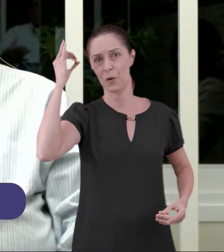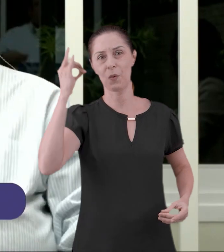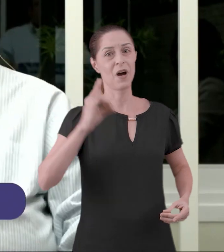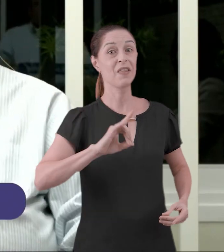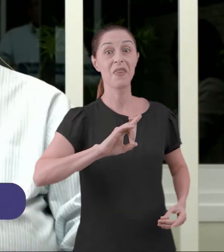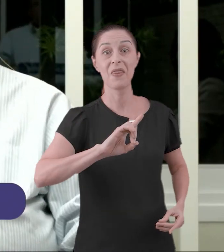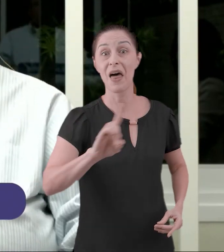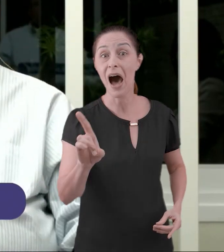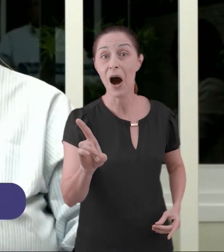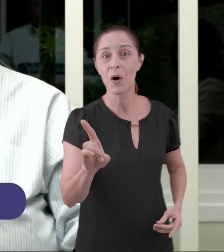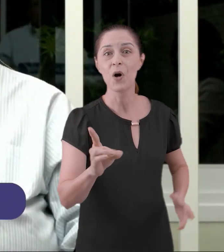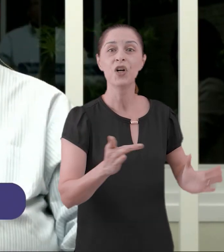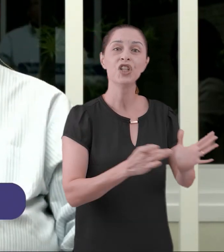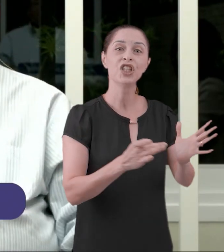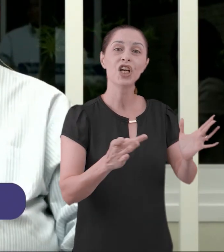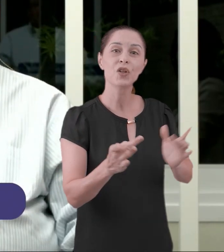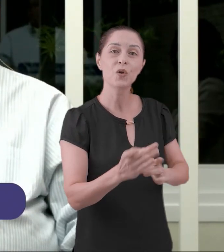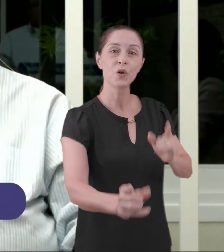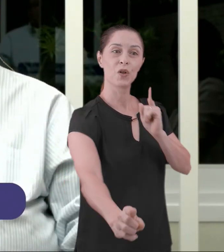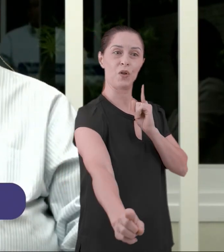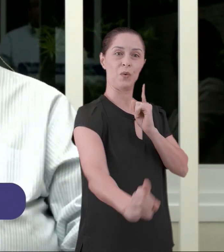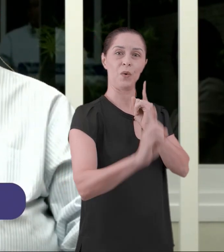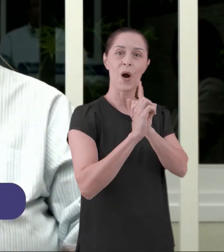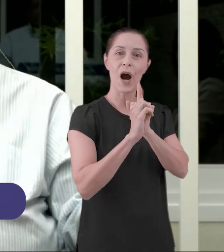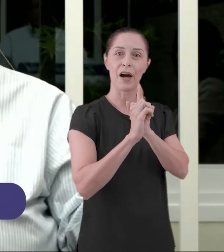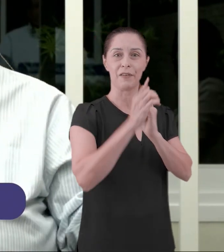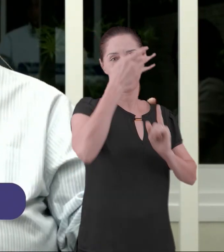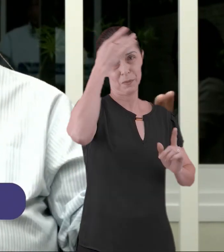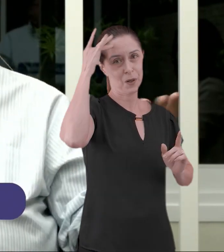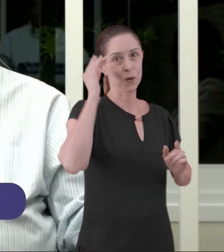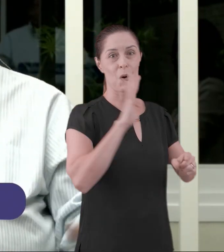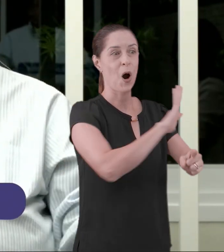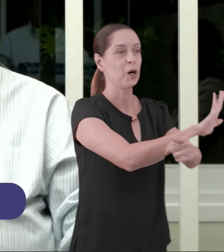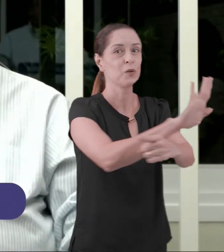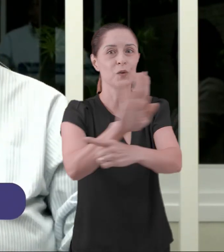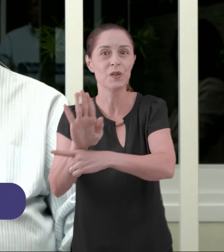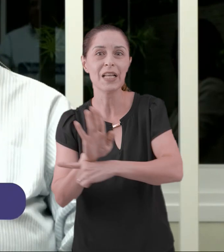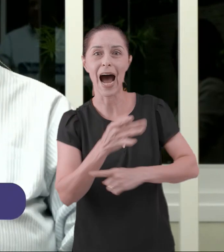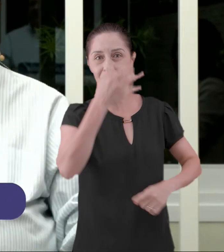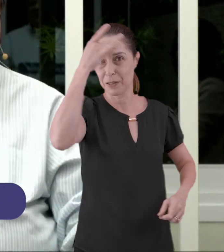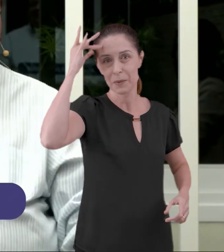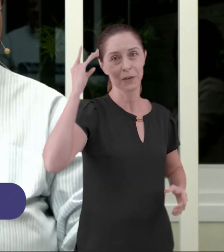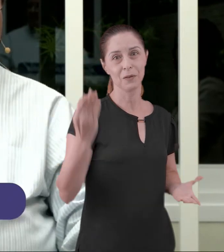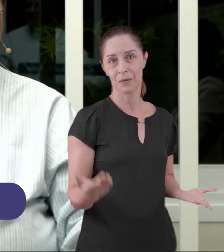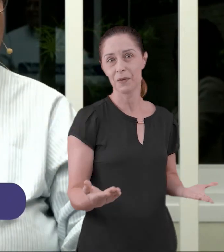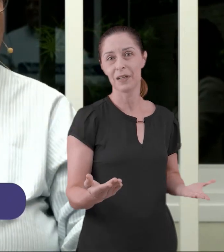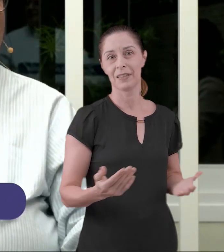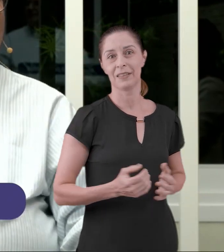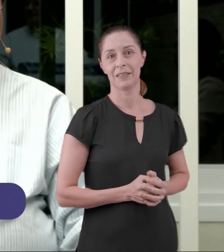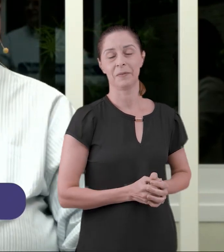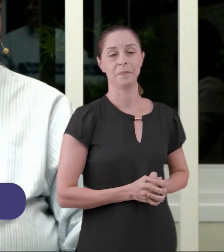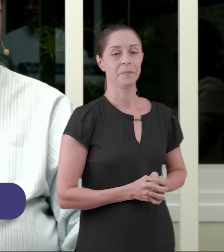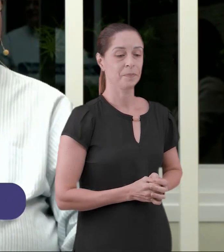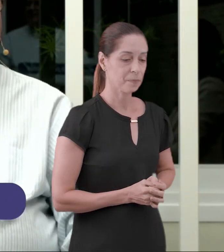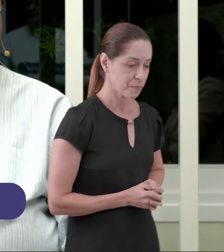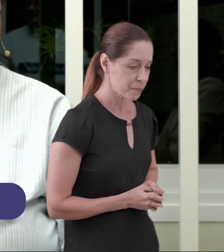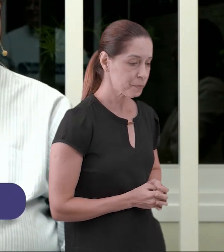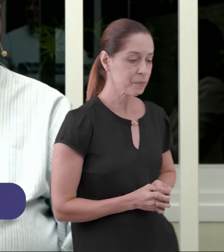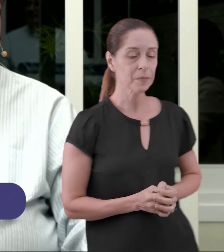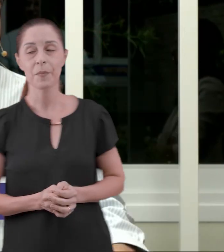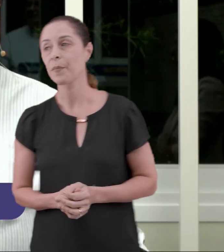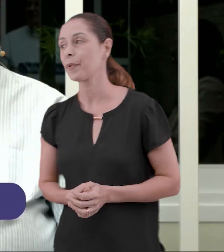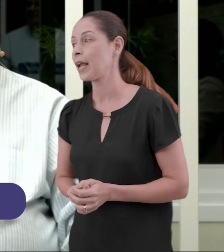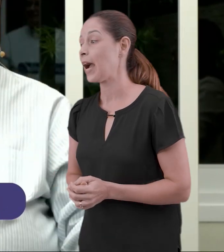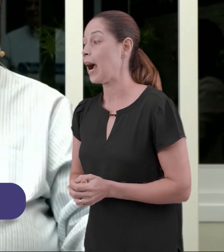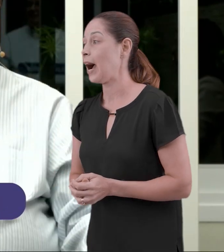pessoas para ajudá-las. Então, eu creio que esse é o papel da igreja. É muito